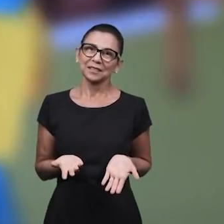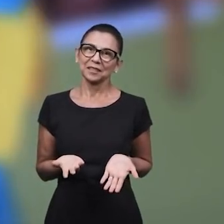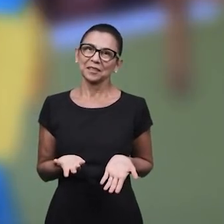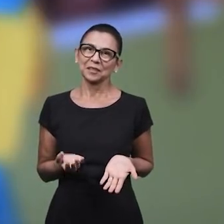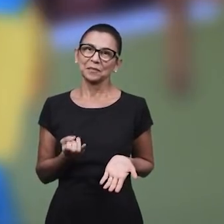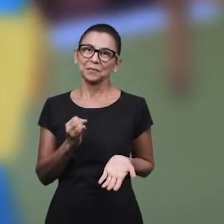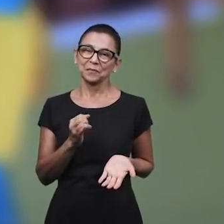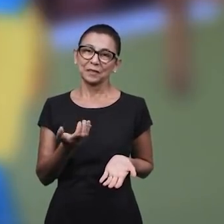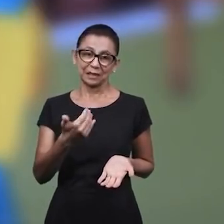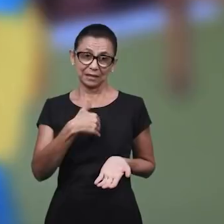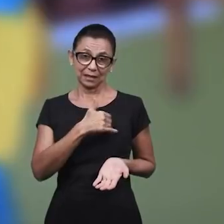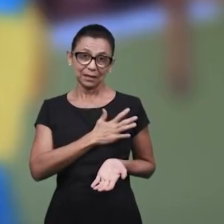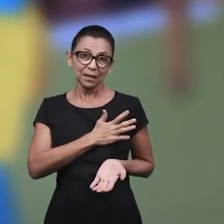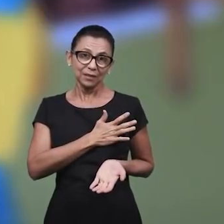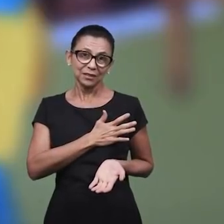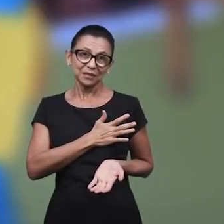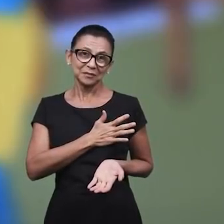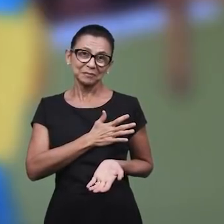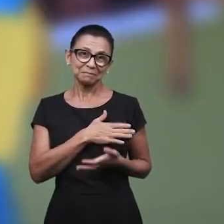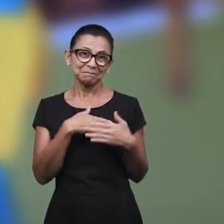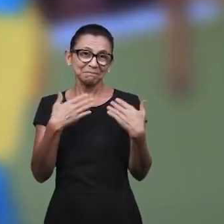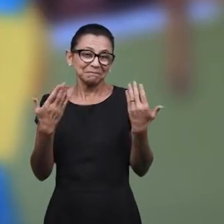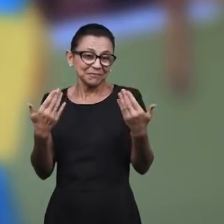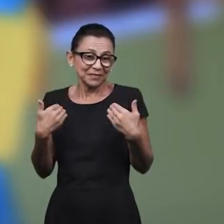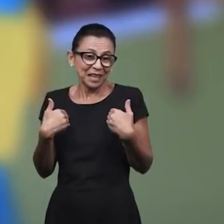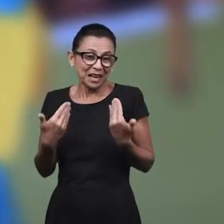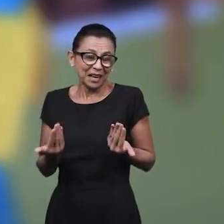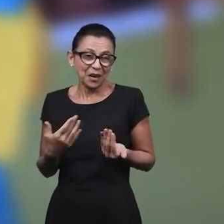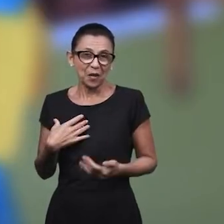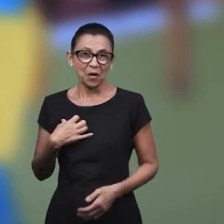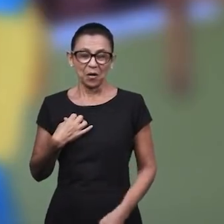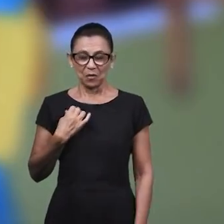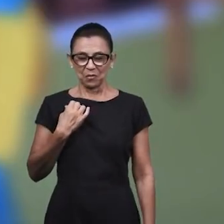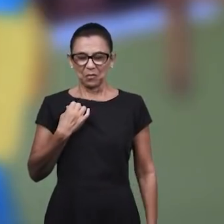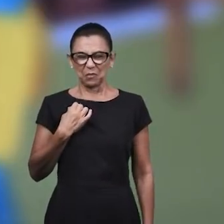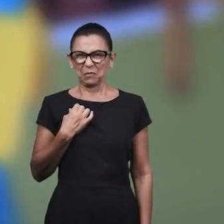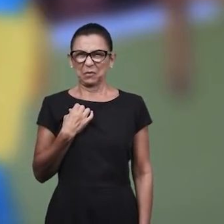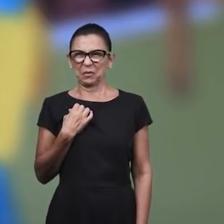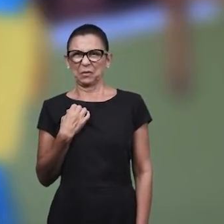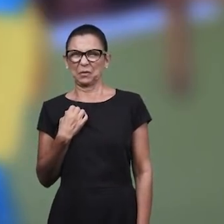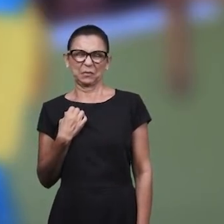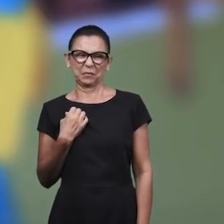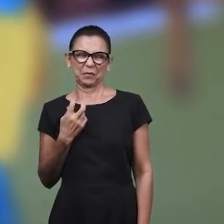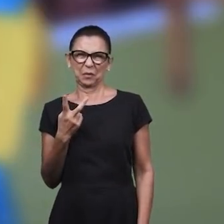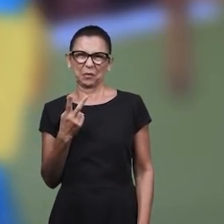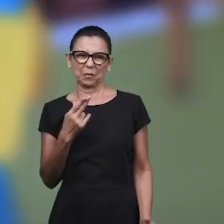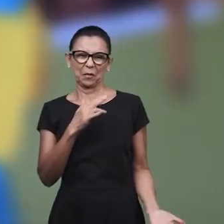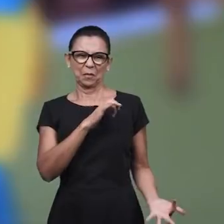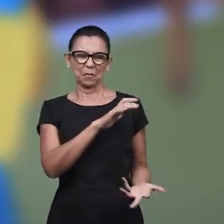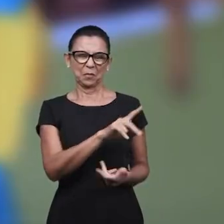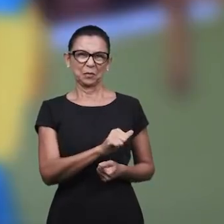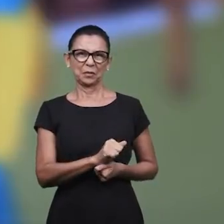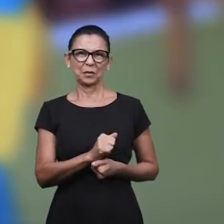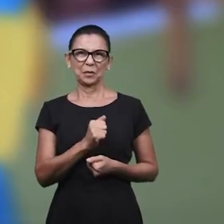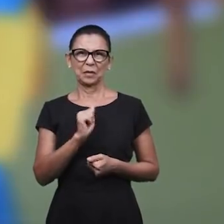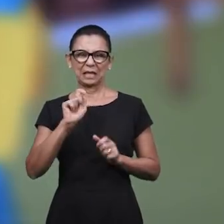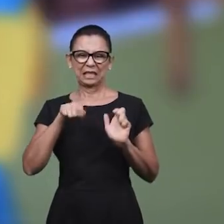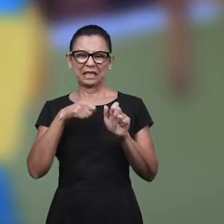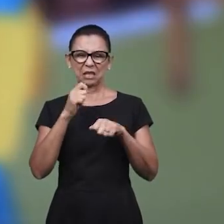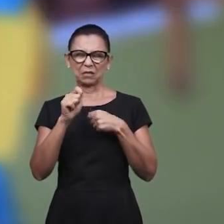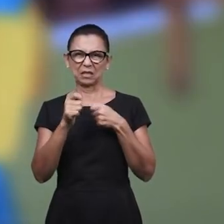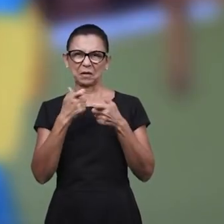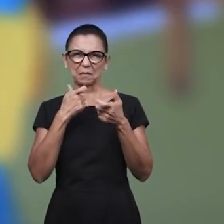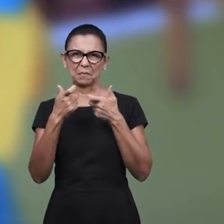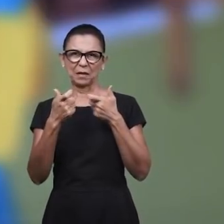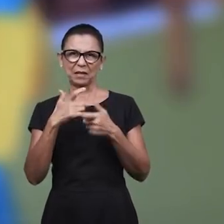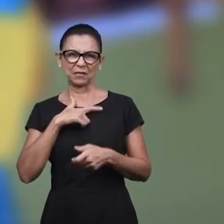está agindo dentro de mim, eu não me visto mais como o mundo veste, eu não falo mais como o mundo